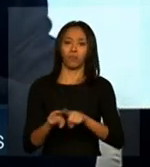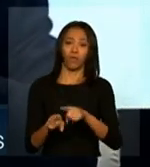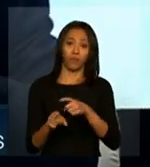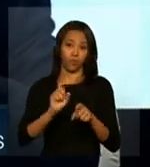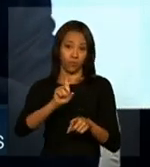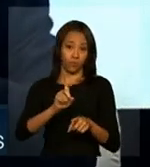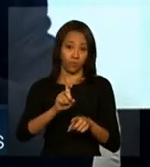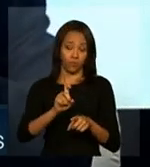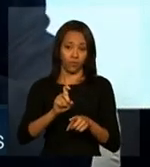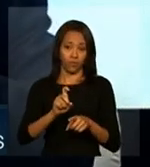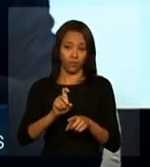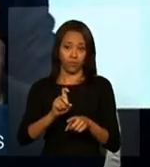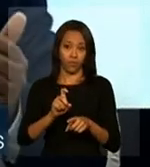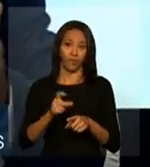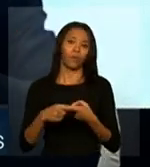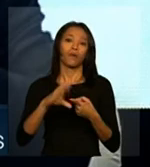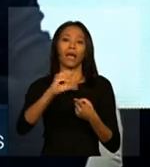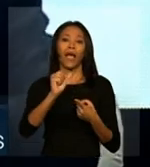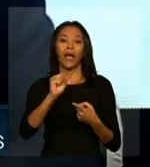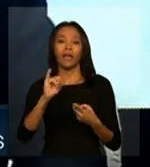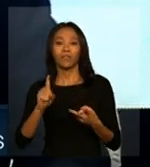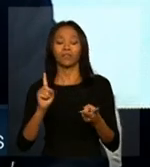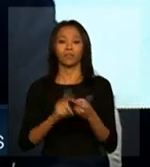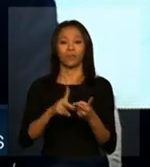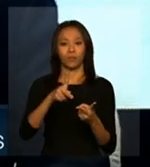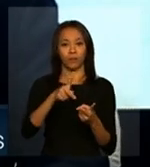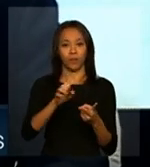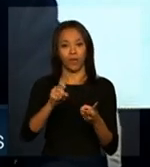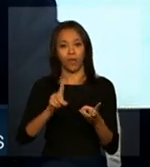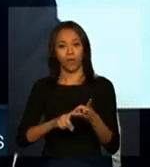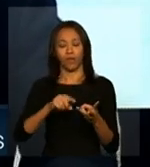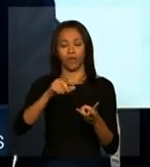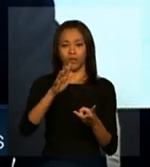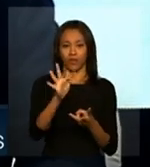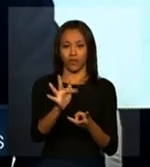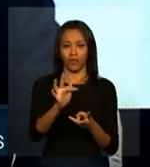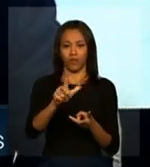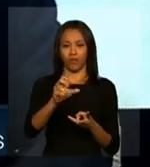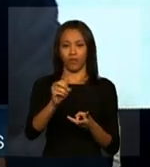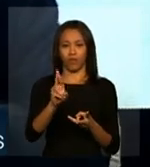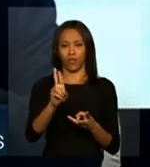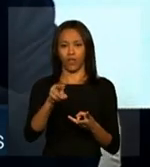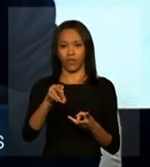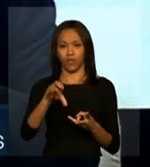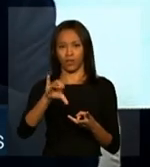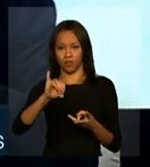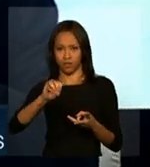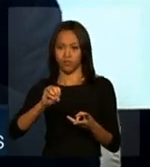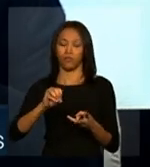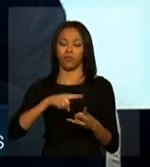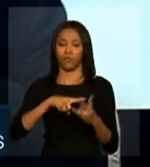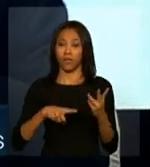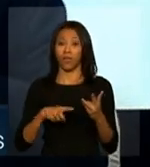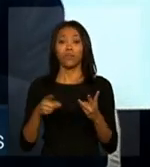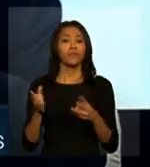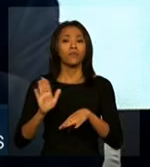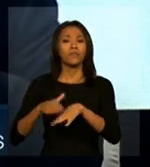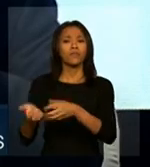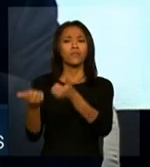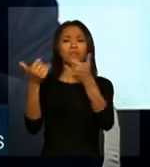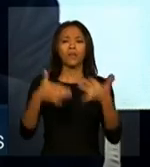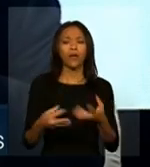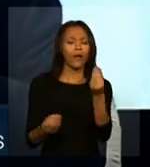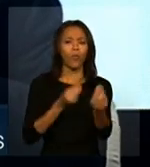ex-ministros, né, o Cássio, o Pepe Vargas, o Florence, colocar para nós, né, essa